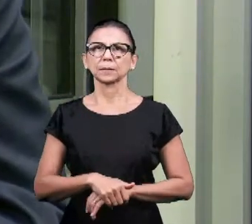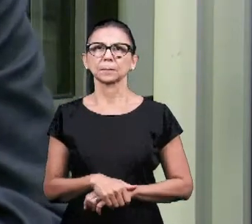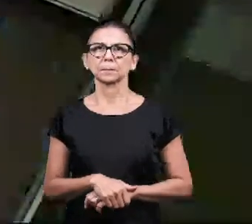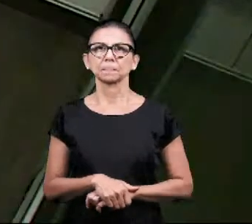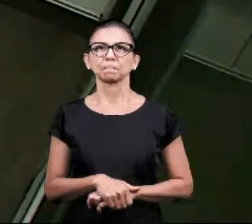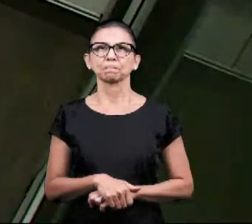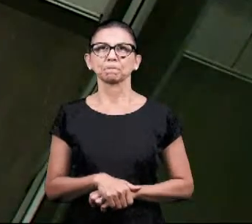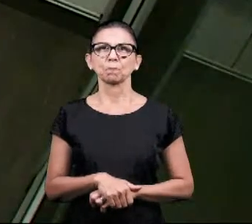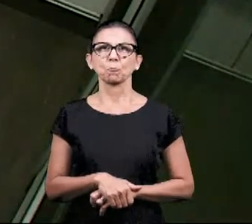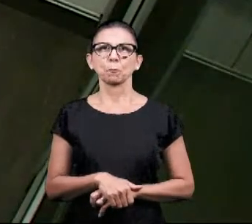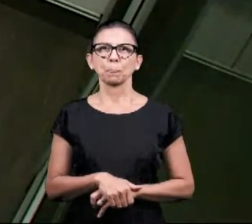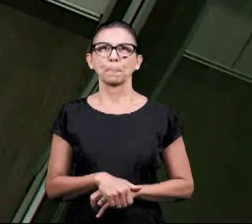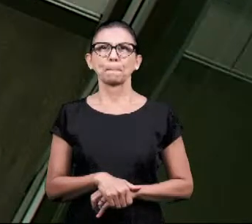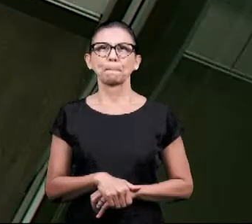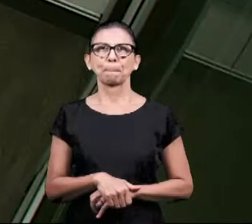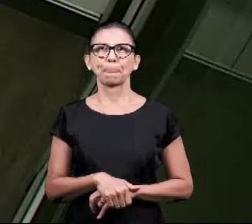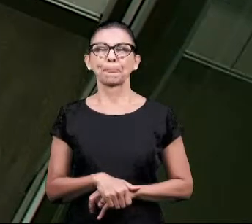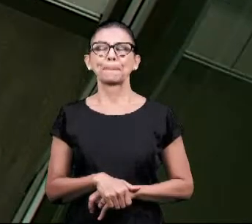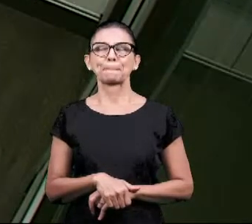E o